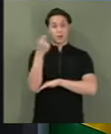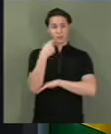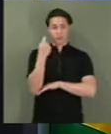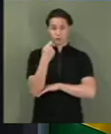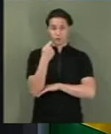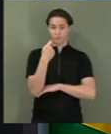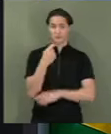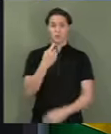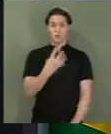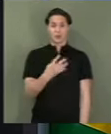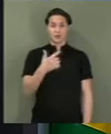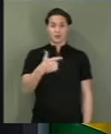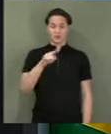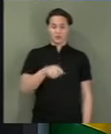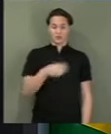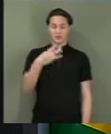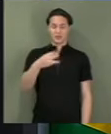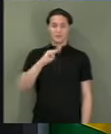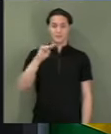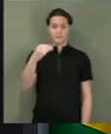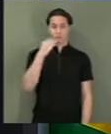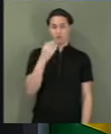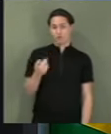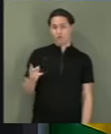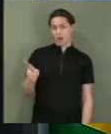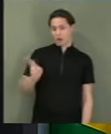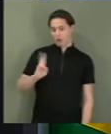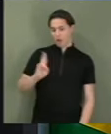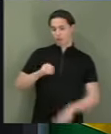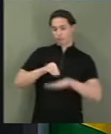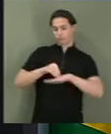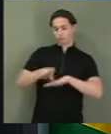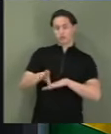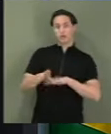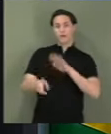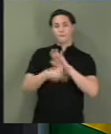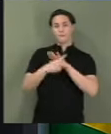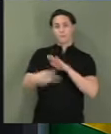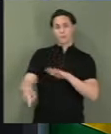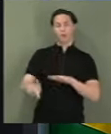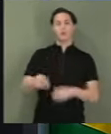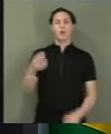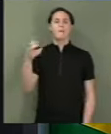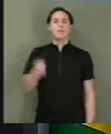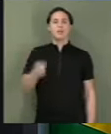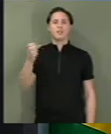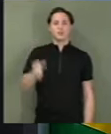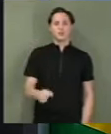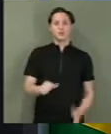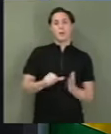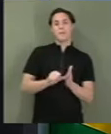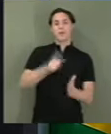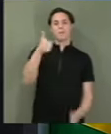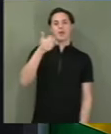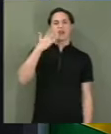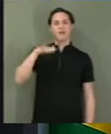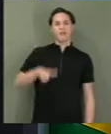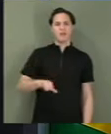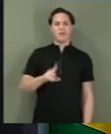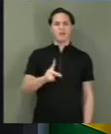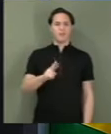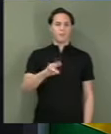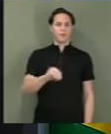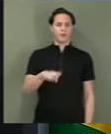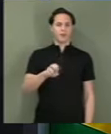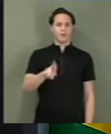42,3 milhões foram destinados ao benefício primeiro infância recursos que chegaram